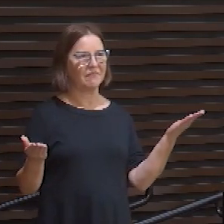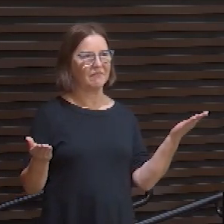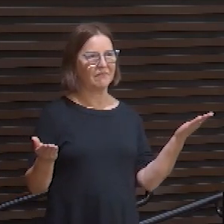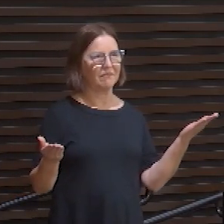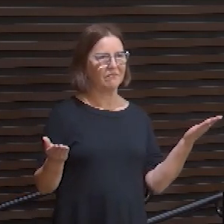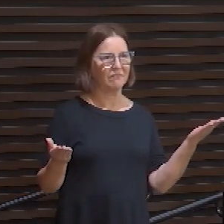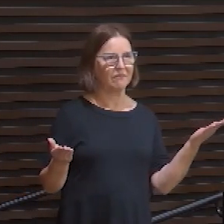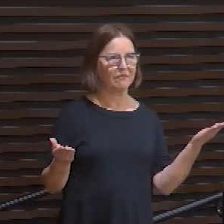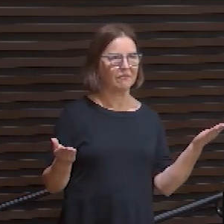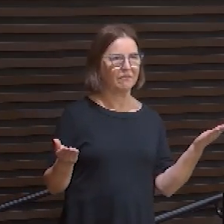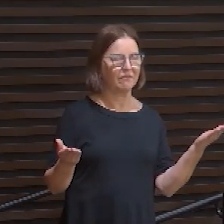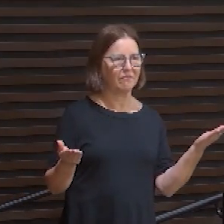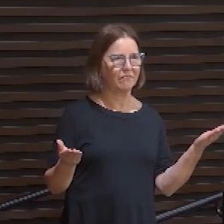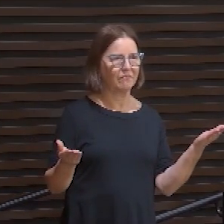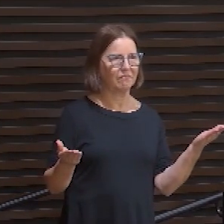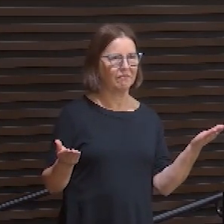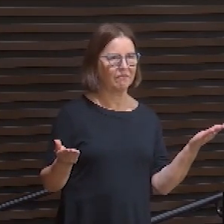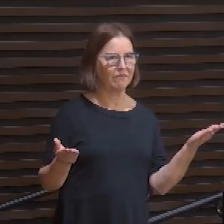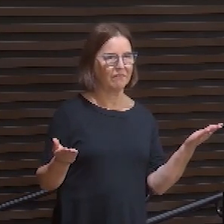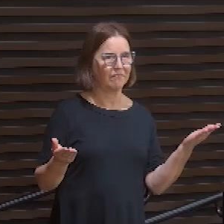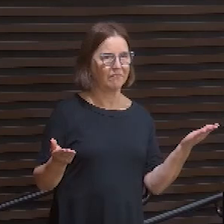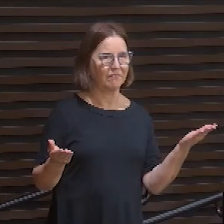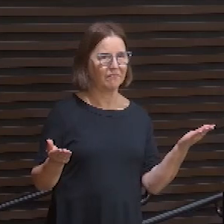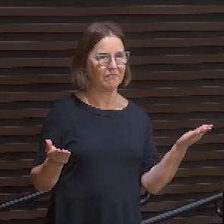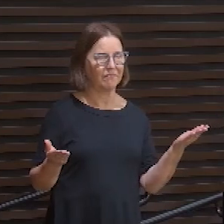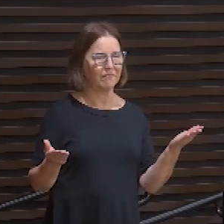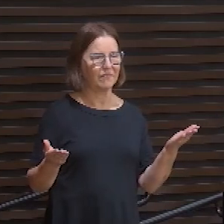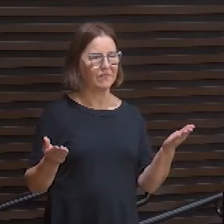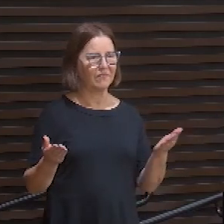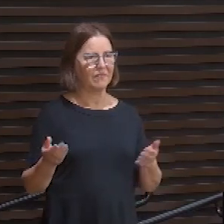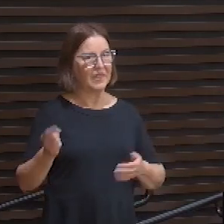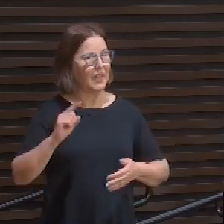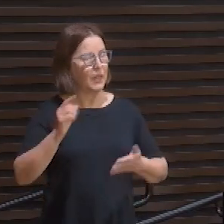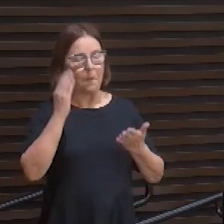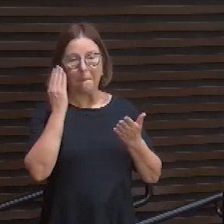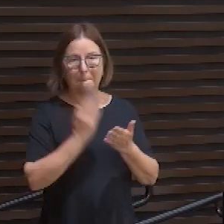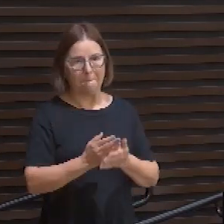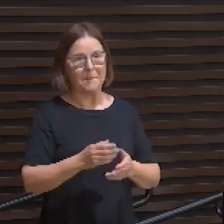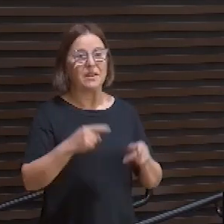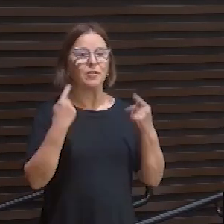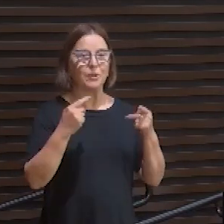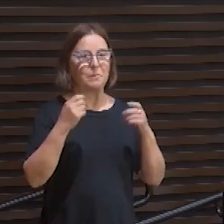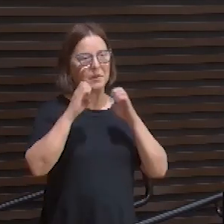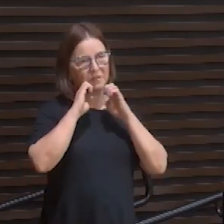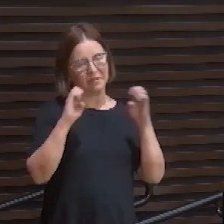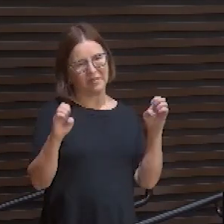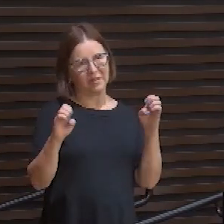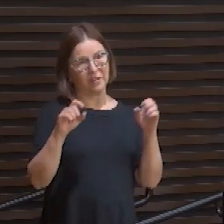não descuidem da pregação do Evangelho. Você e eu somos